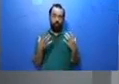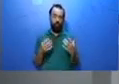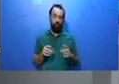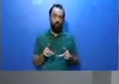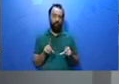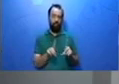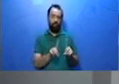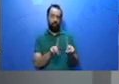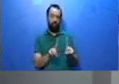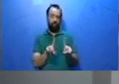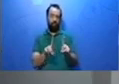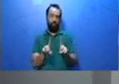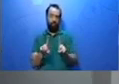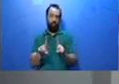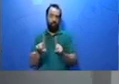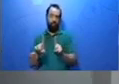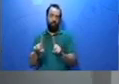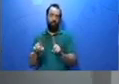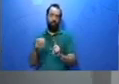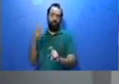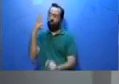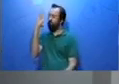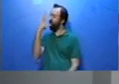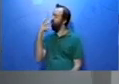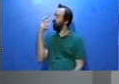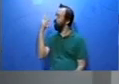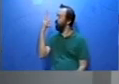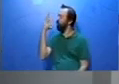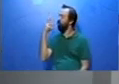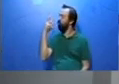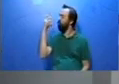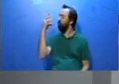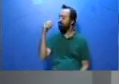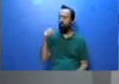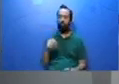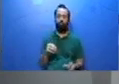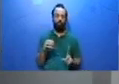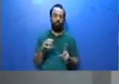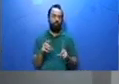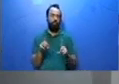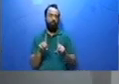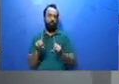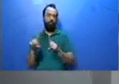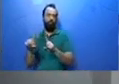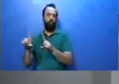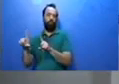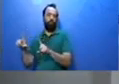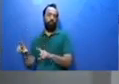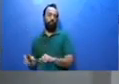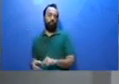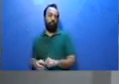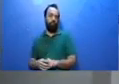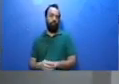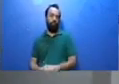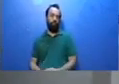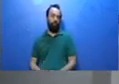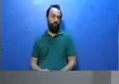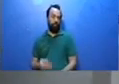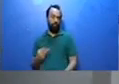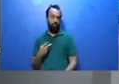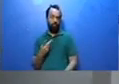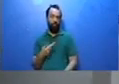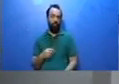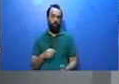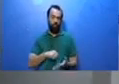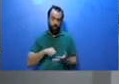lâmpada feminina todo apaixonado, ponto final. Então, nós escrevemos a tirinha,